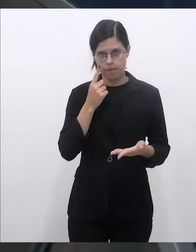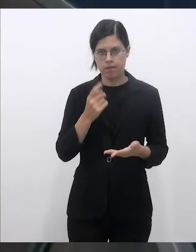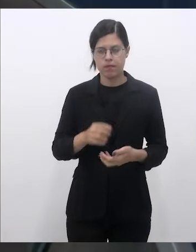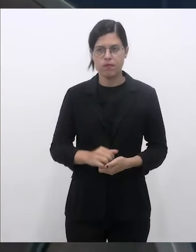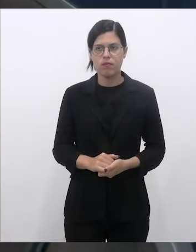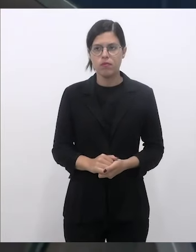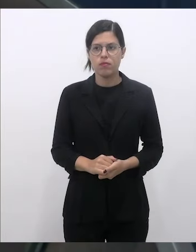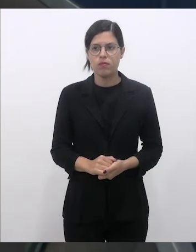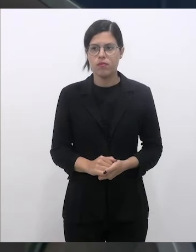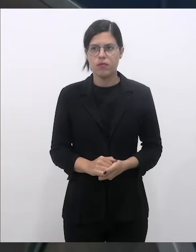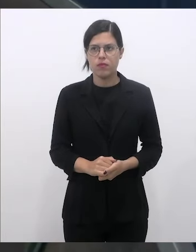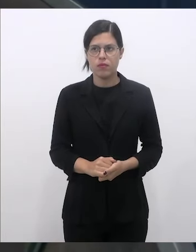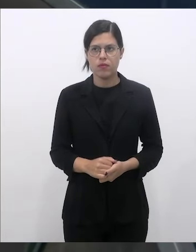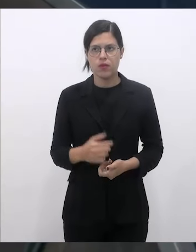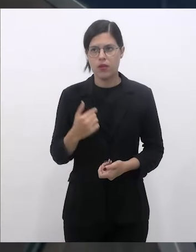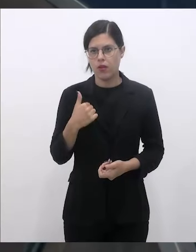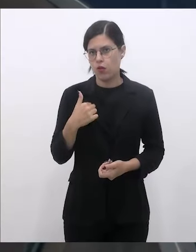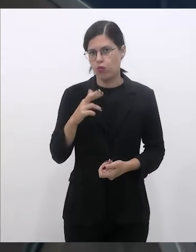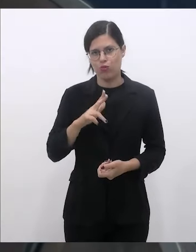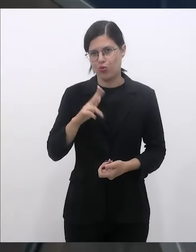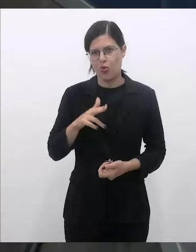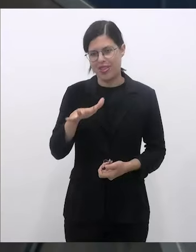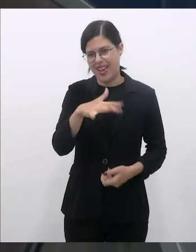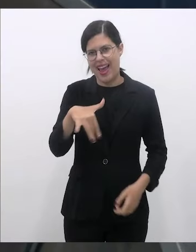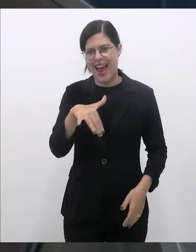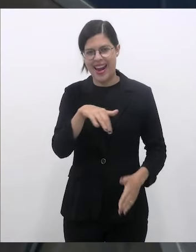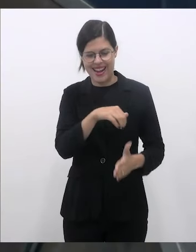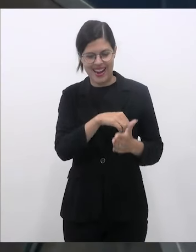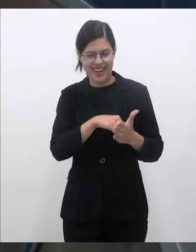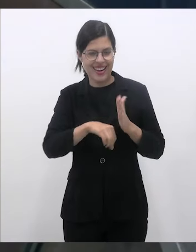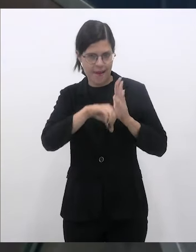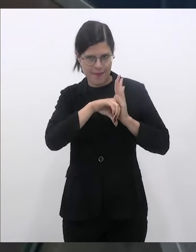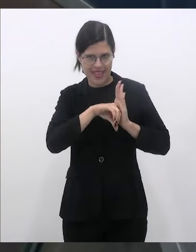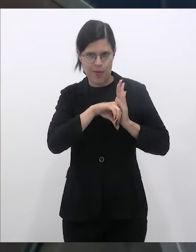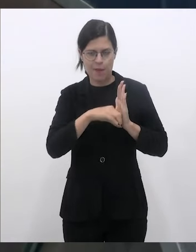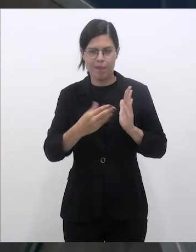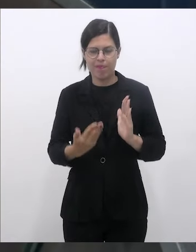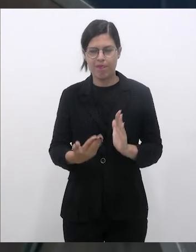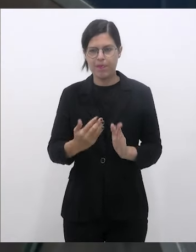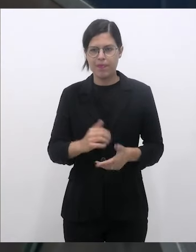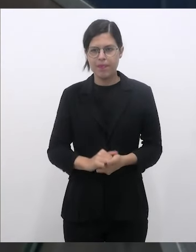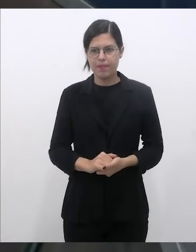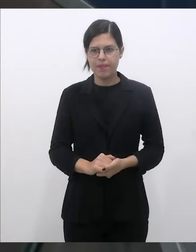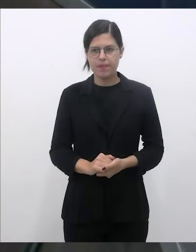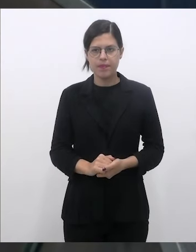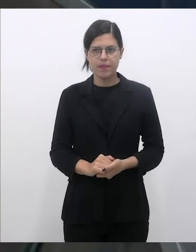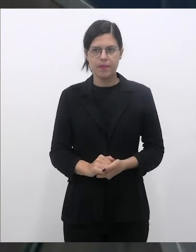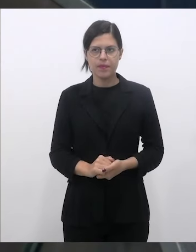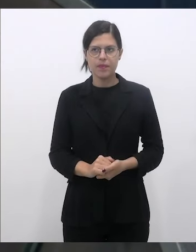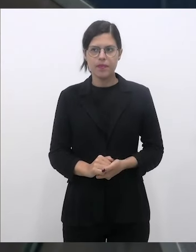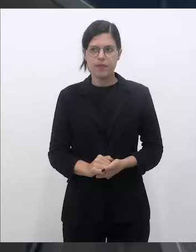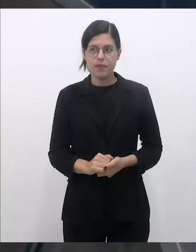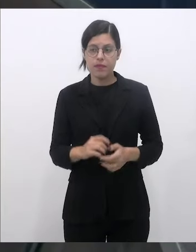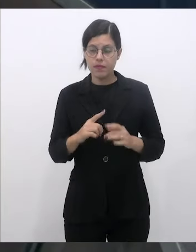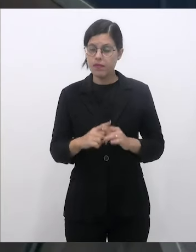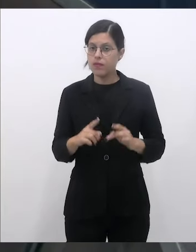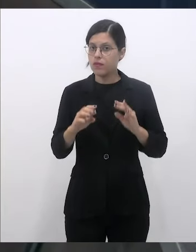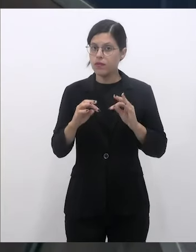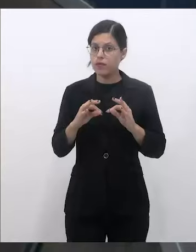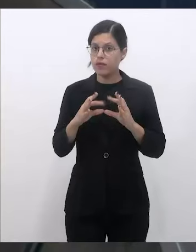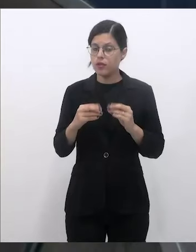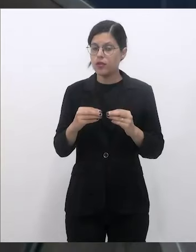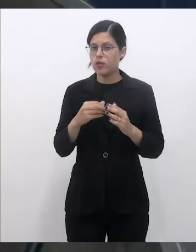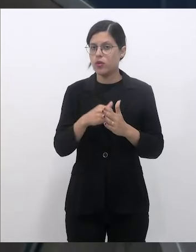Brizola, não sou criminalista, mas eu penso que